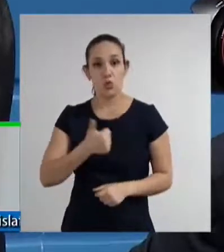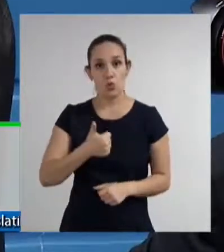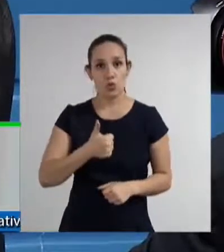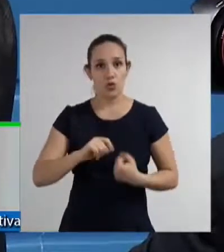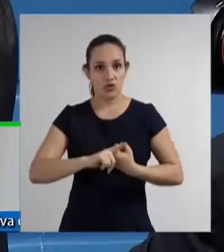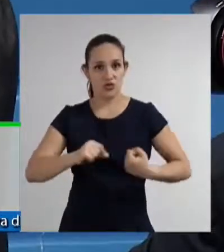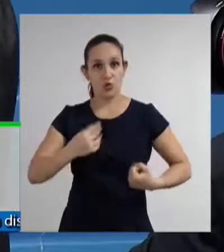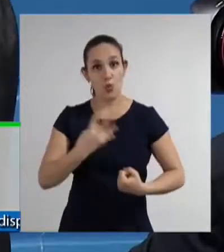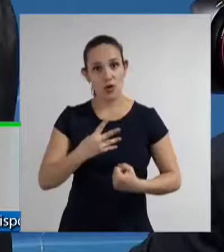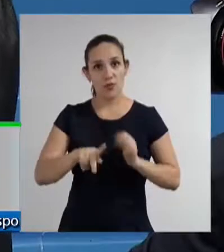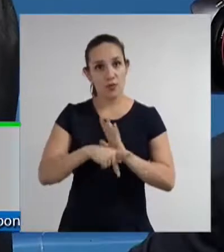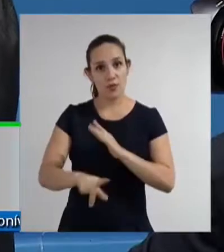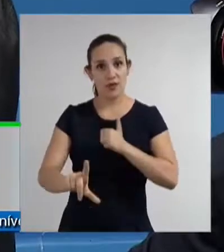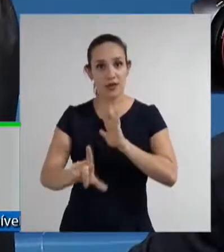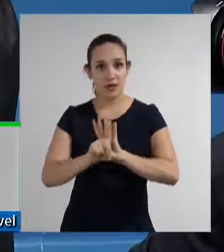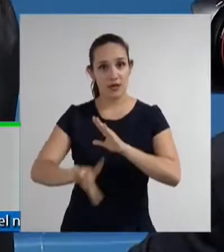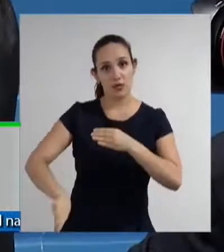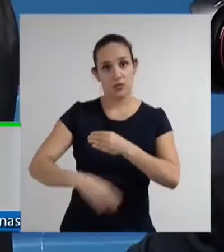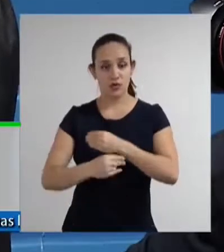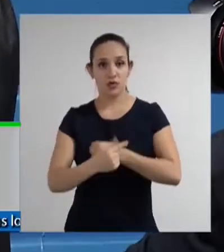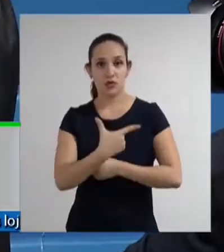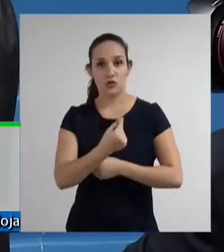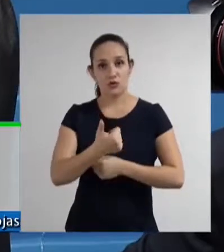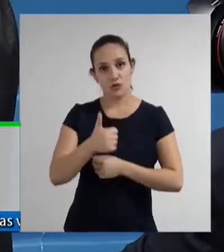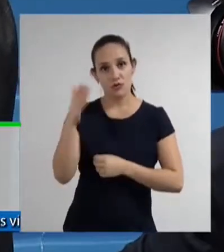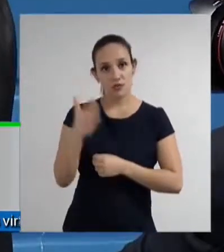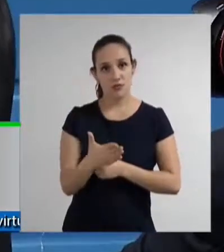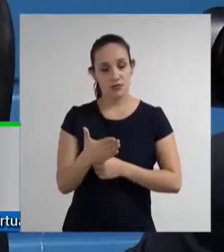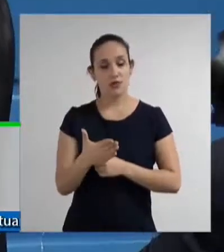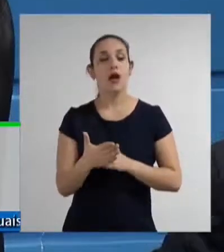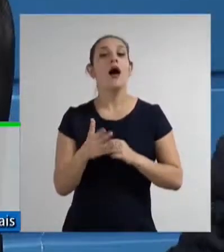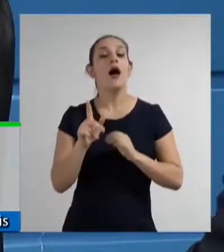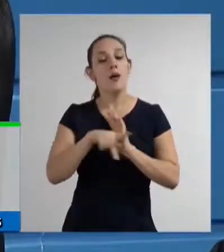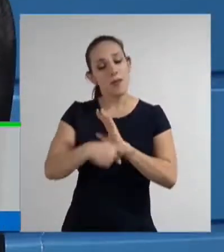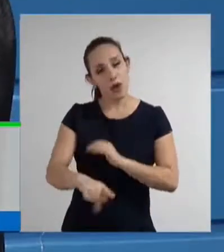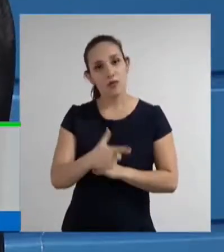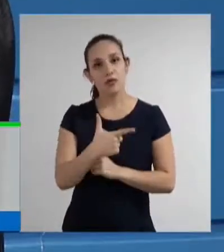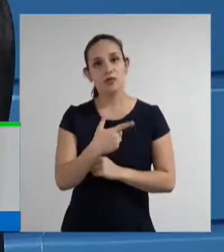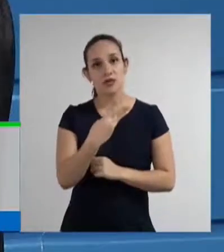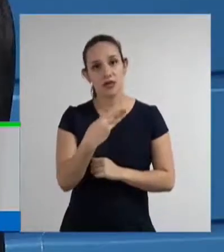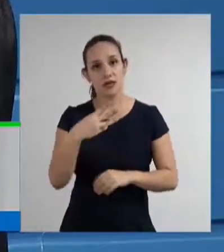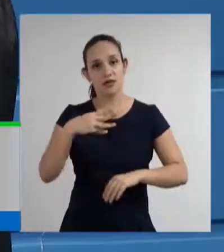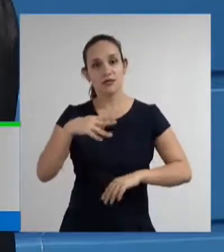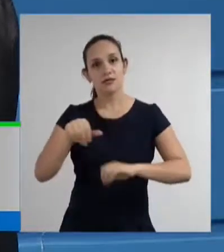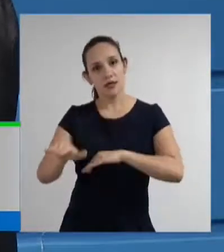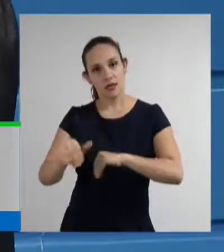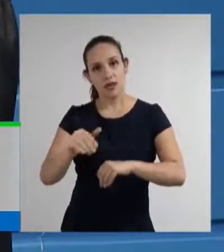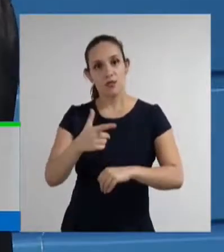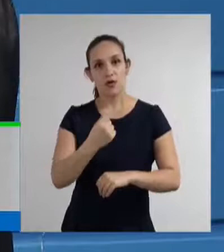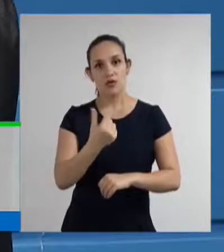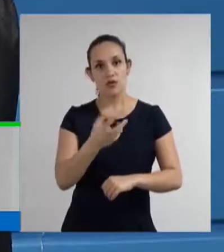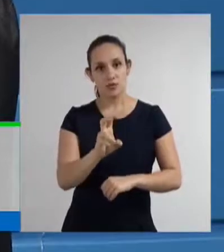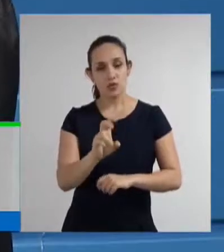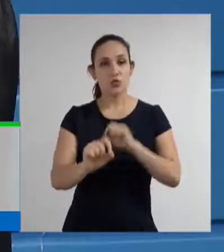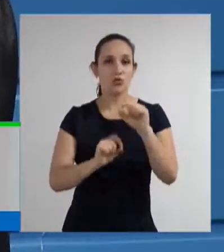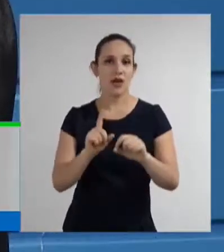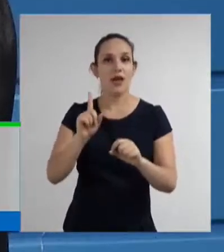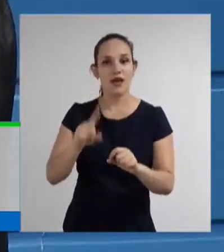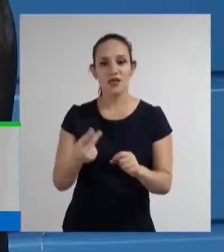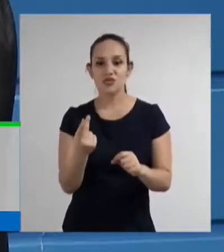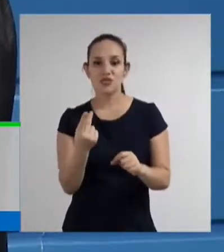artigo 4º da Lei Complementar número 201, de 3 de setembro de 2015, que dispõe sobre a utilização de depósitos